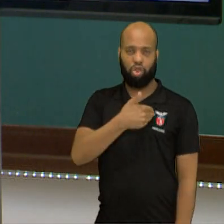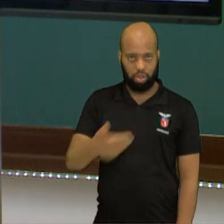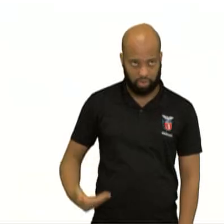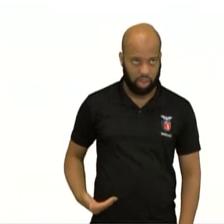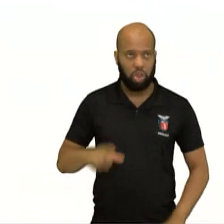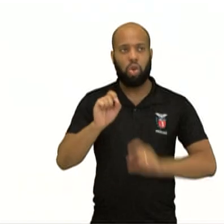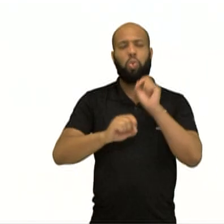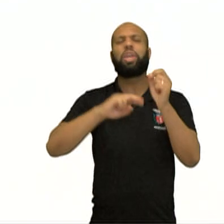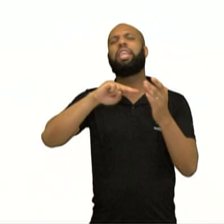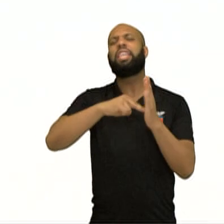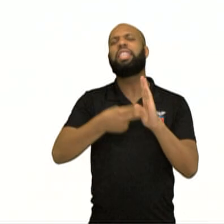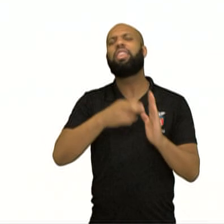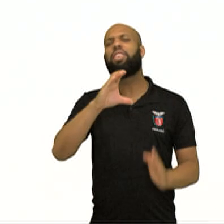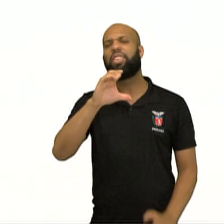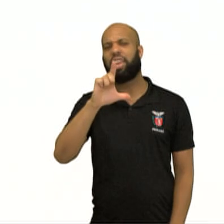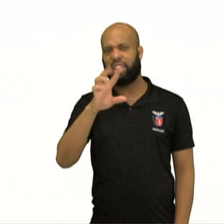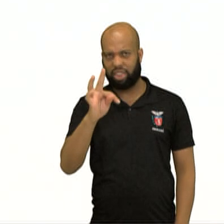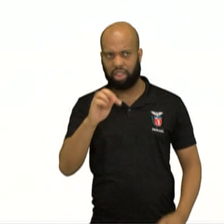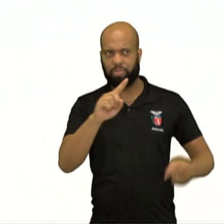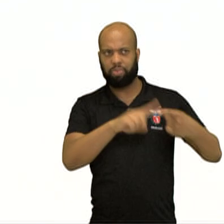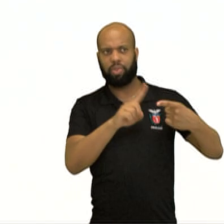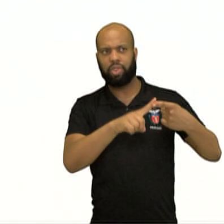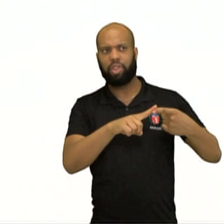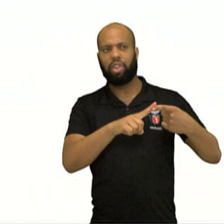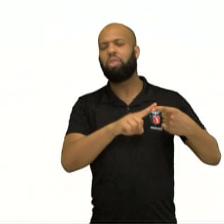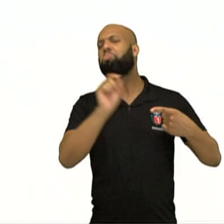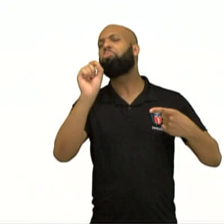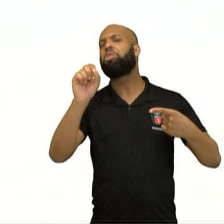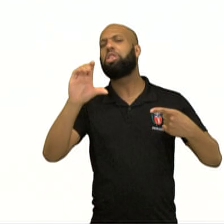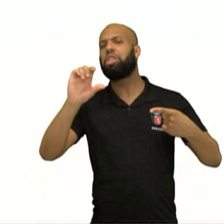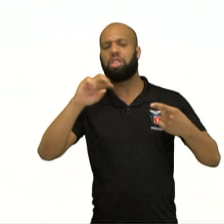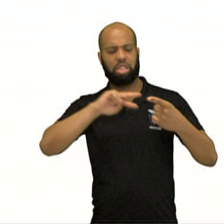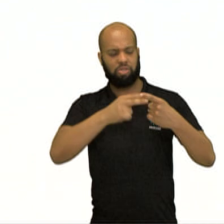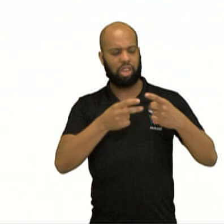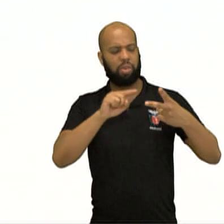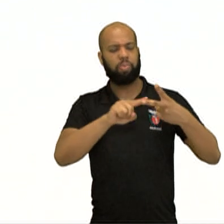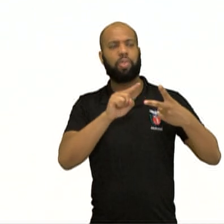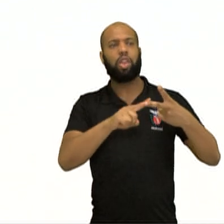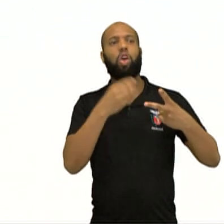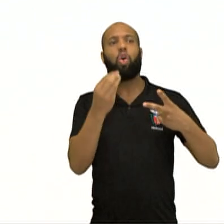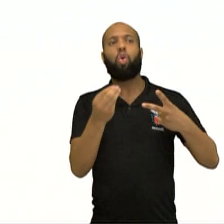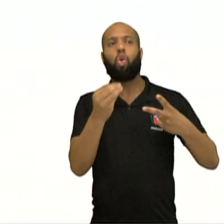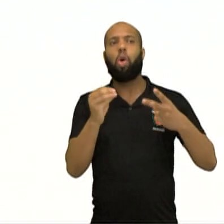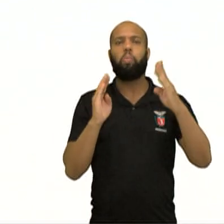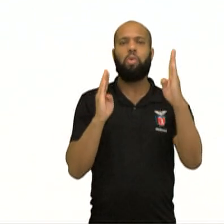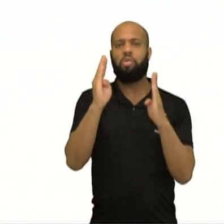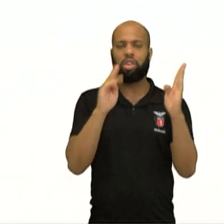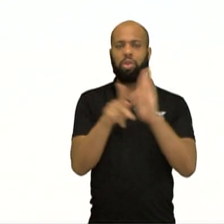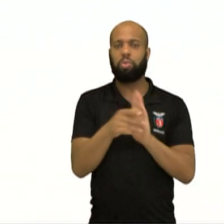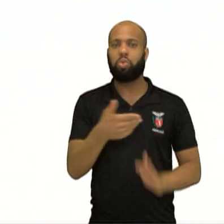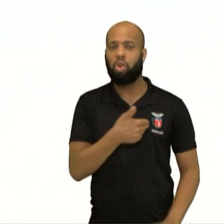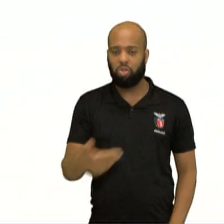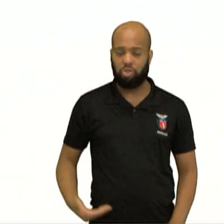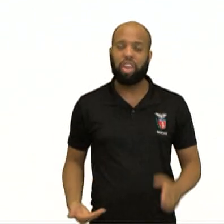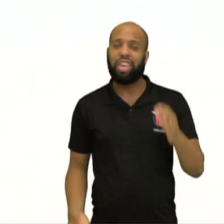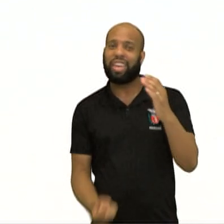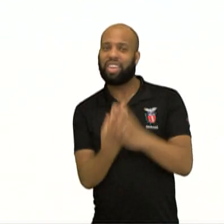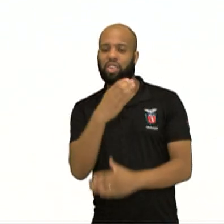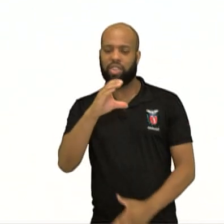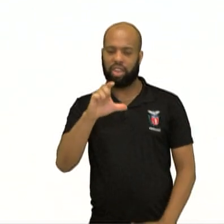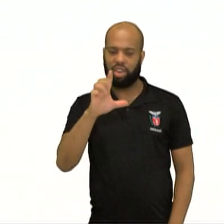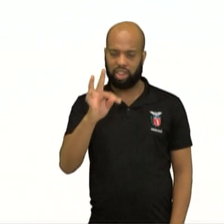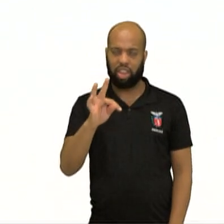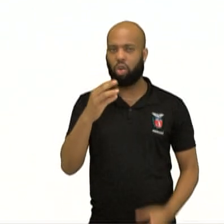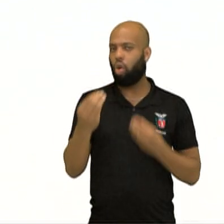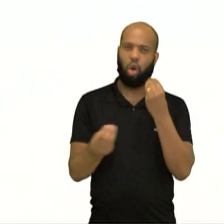O que significa CLT? A sigla CLT. E ainda, como é chamada a fase de governo em que foi criada a